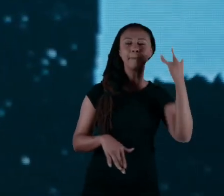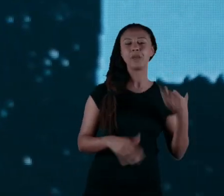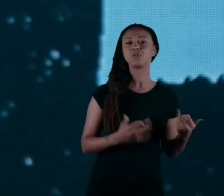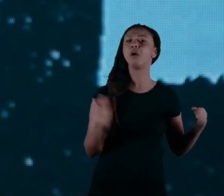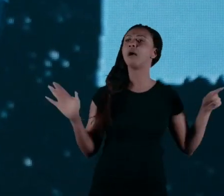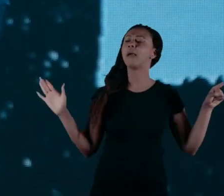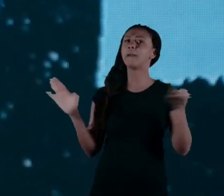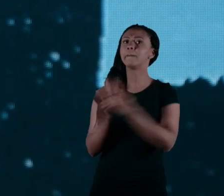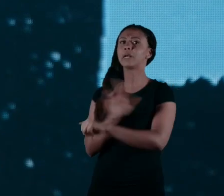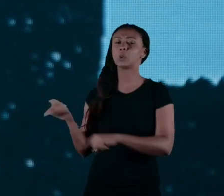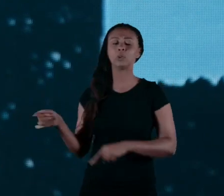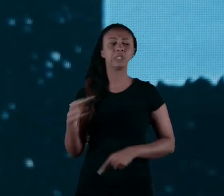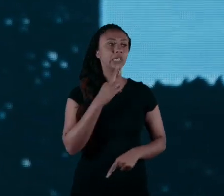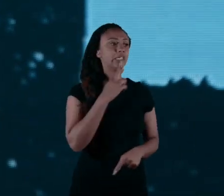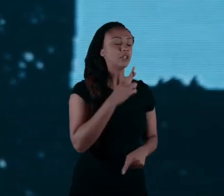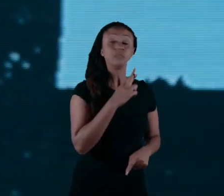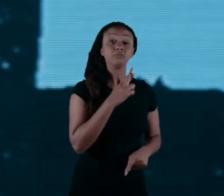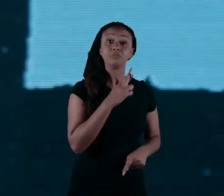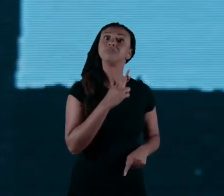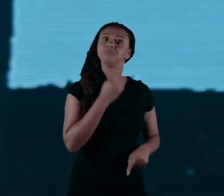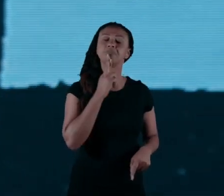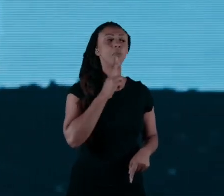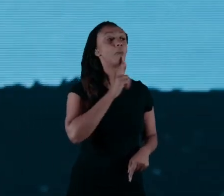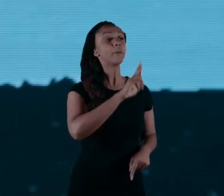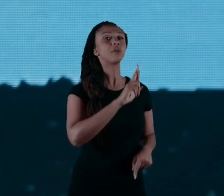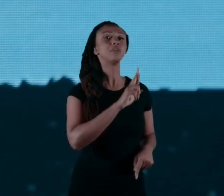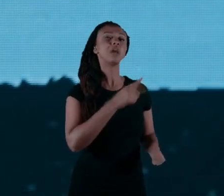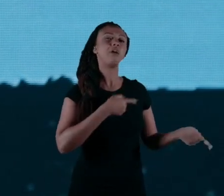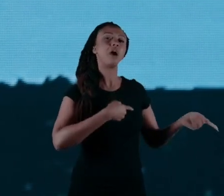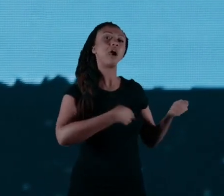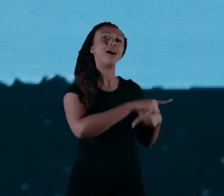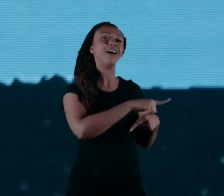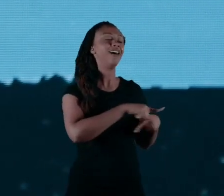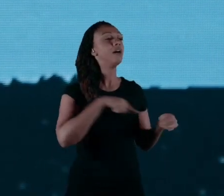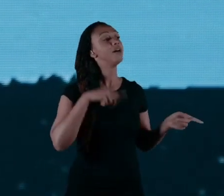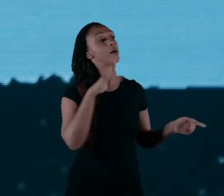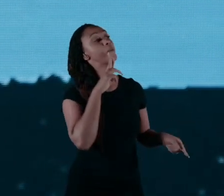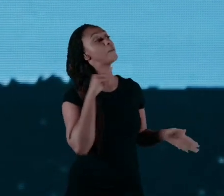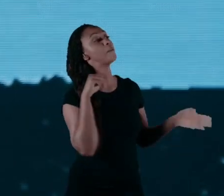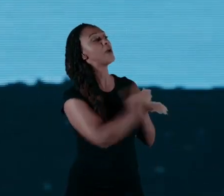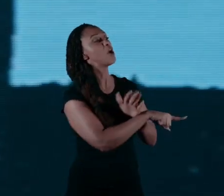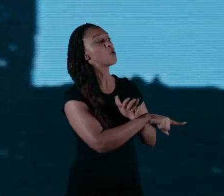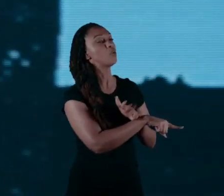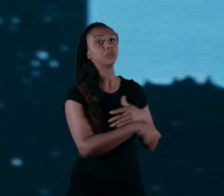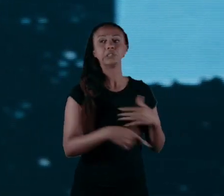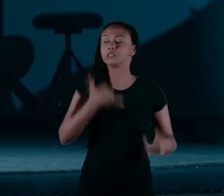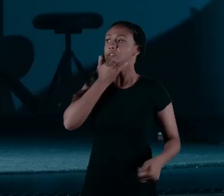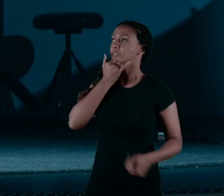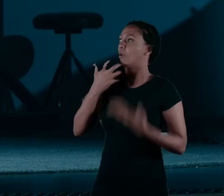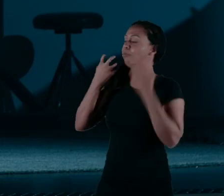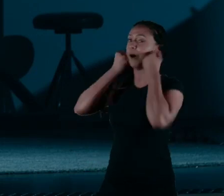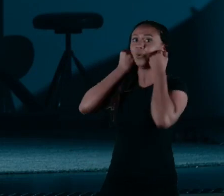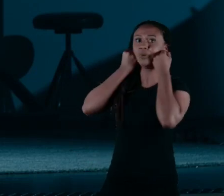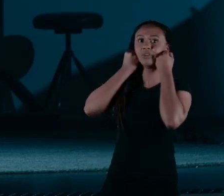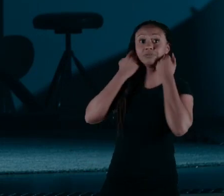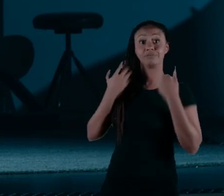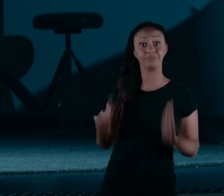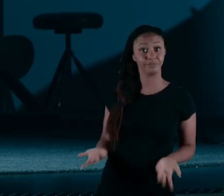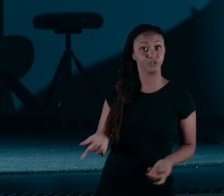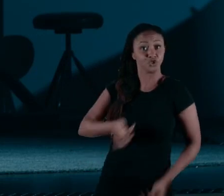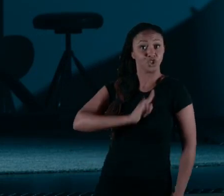praticamente irrespondíveis, ele respondia com uma outra pergunta que os deixava de calça curta.